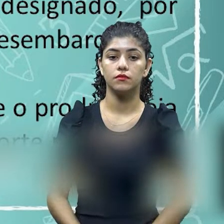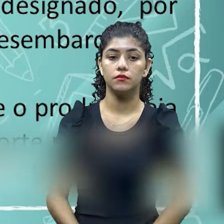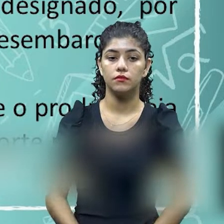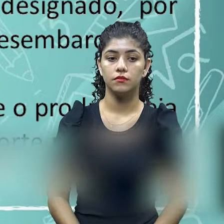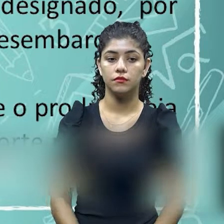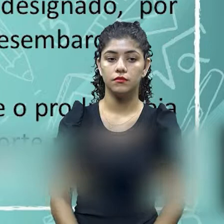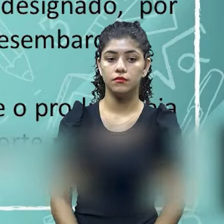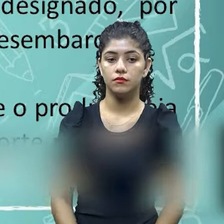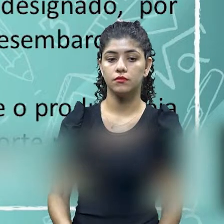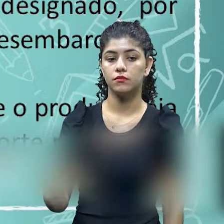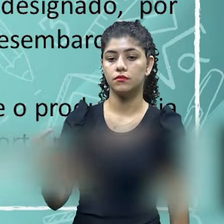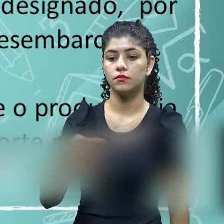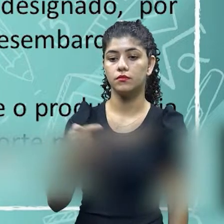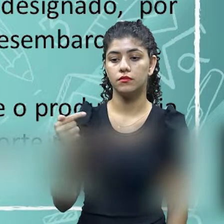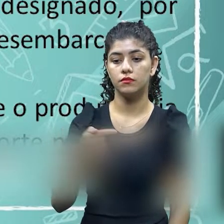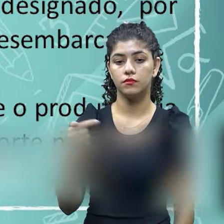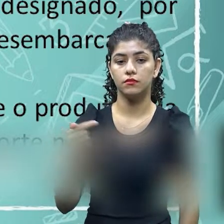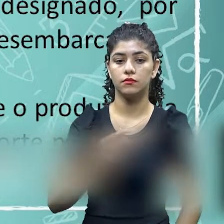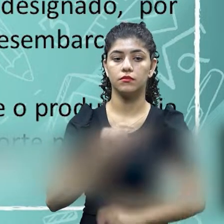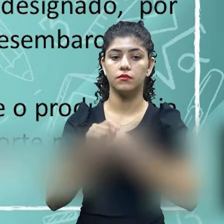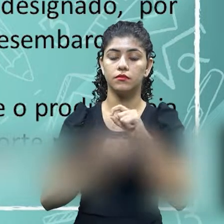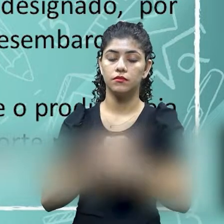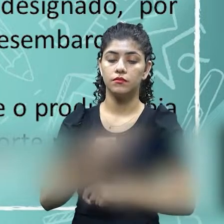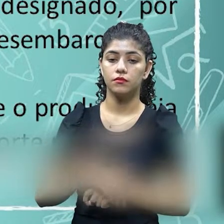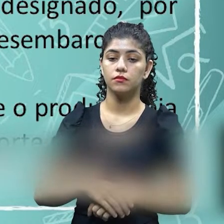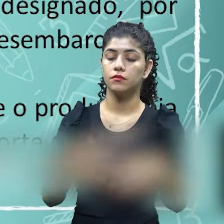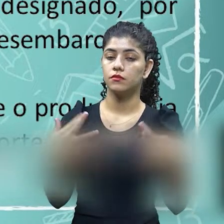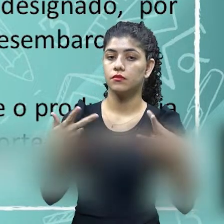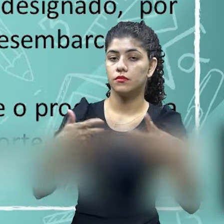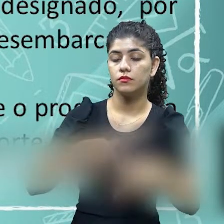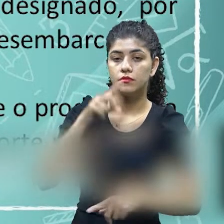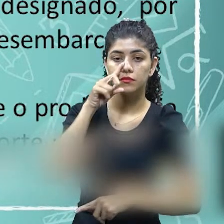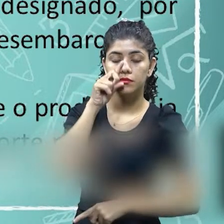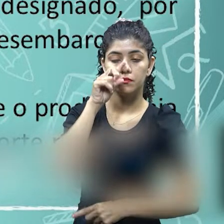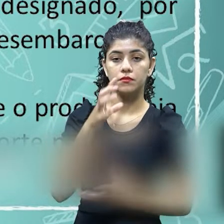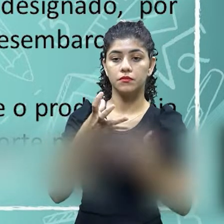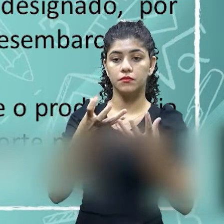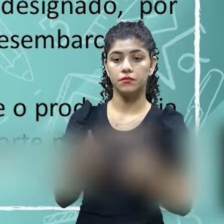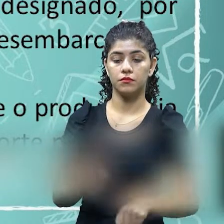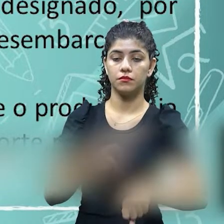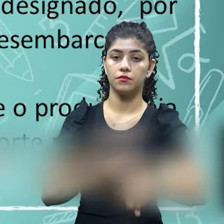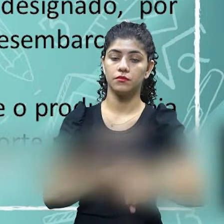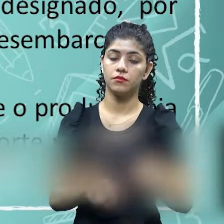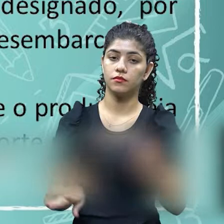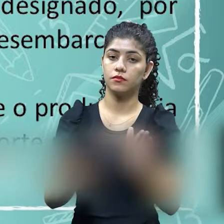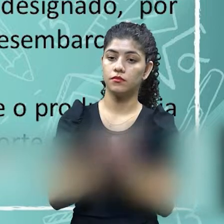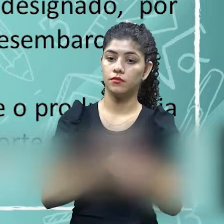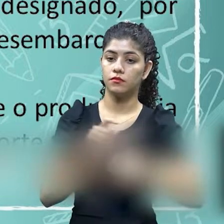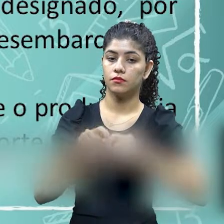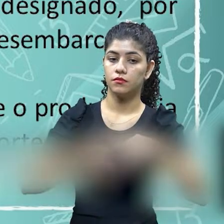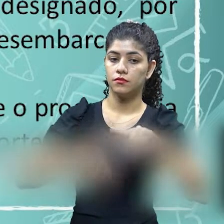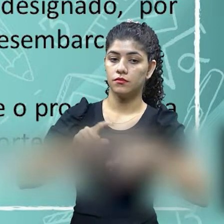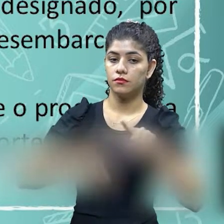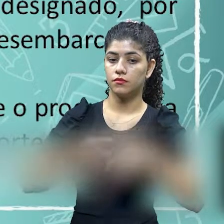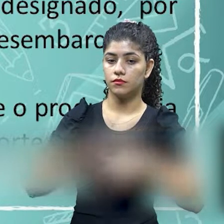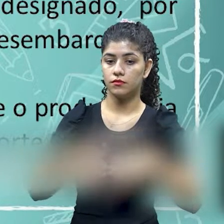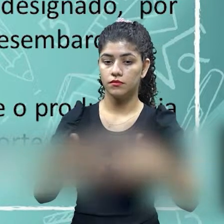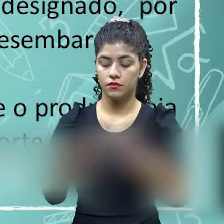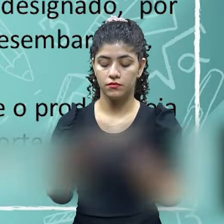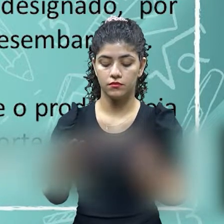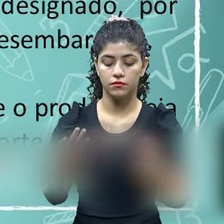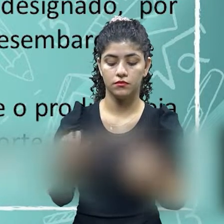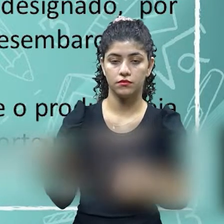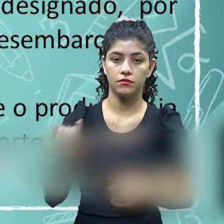O sétimo, o exportador assume todos os riscos até o momento em que a mercadoria não desembaraçada para